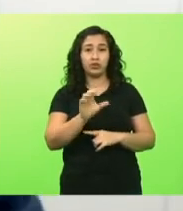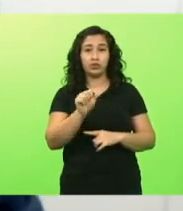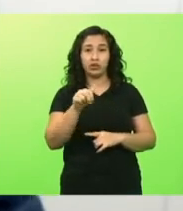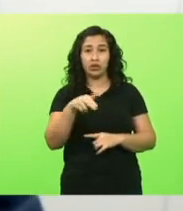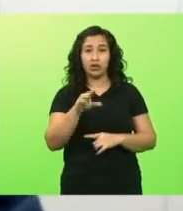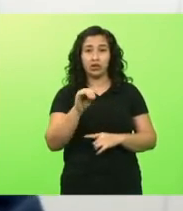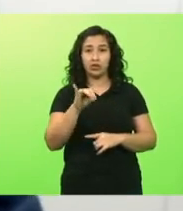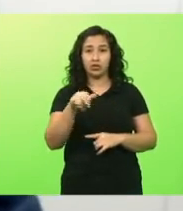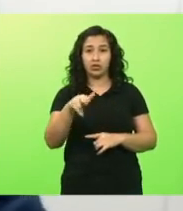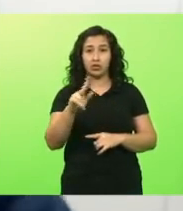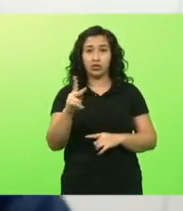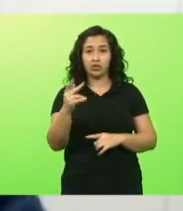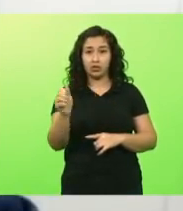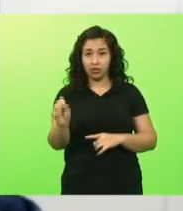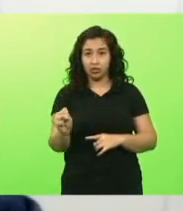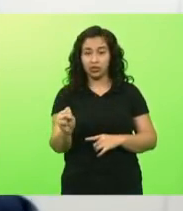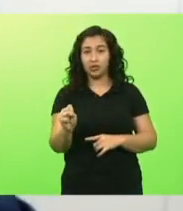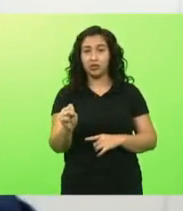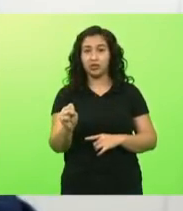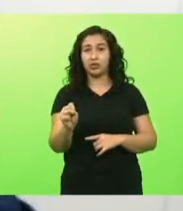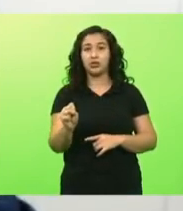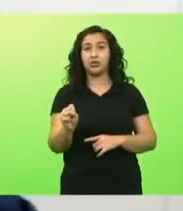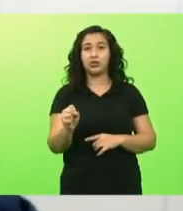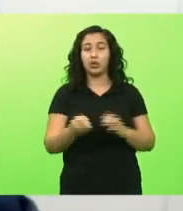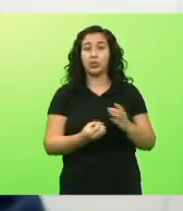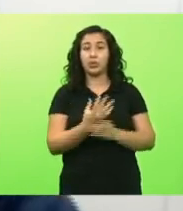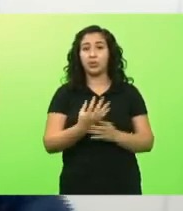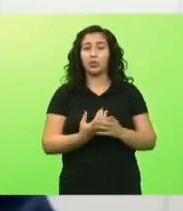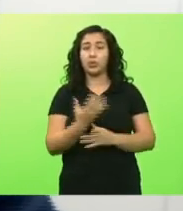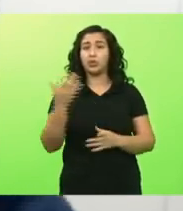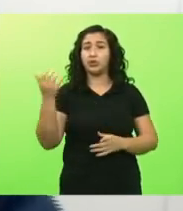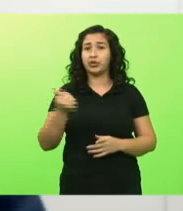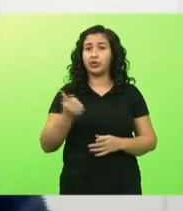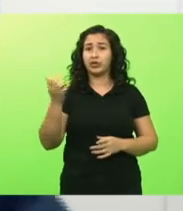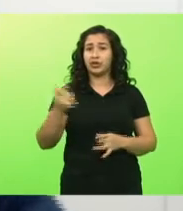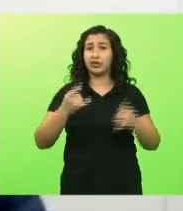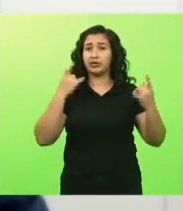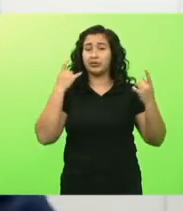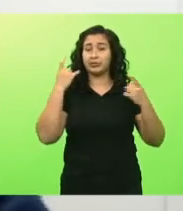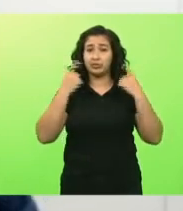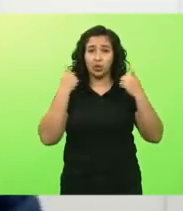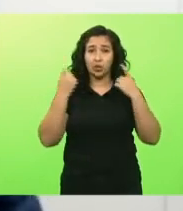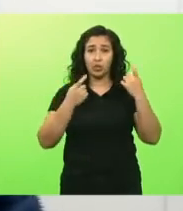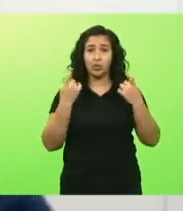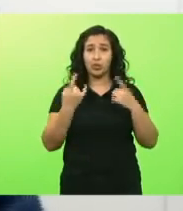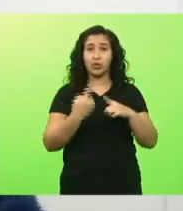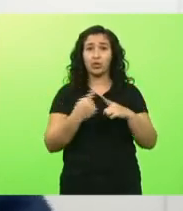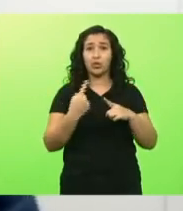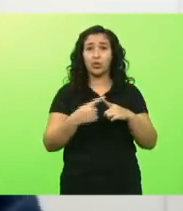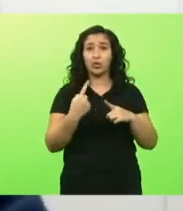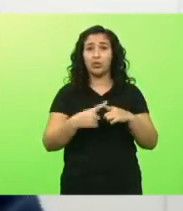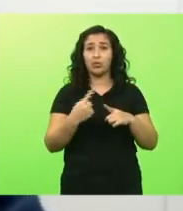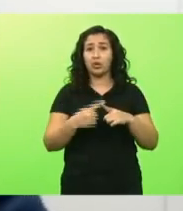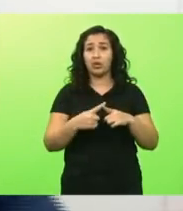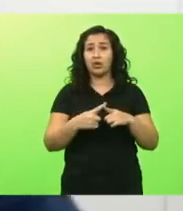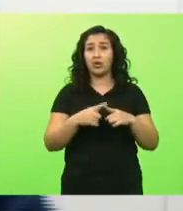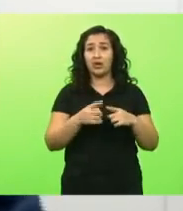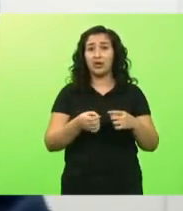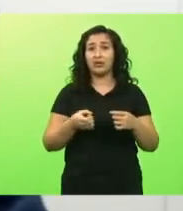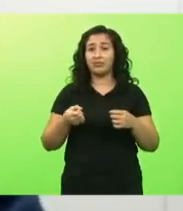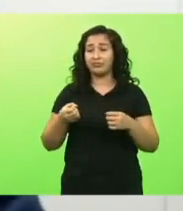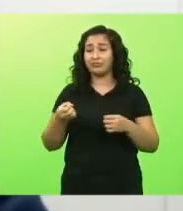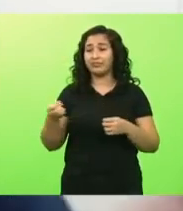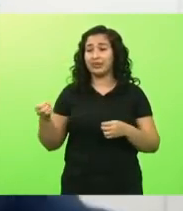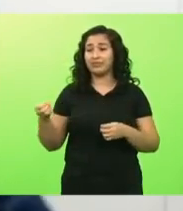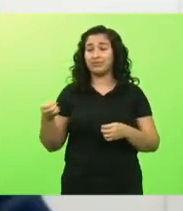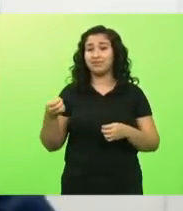vem desesperado na porta da Celesc, porque está jogando mais de 1.000 litros de leite por